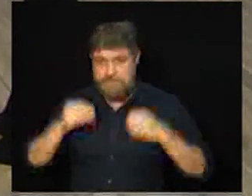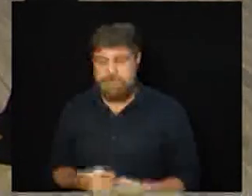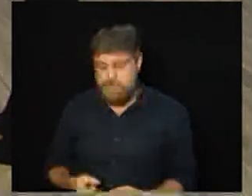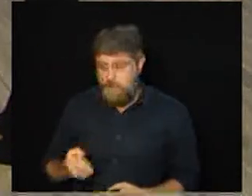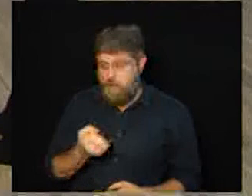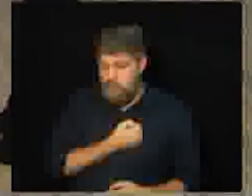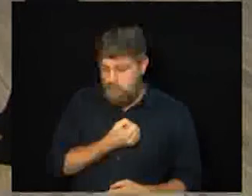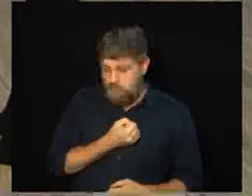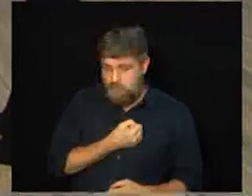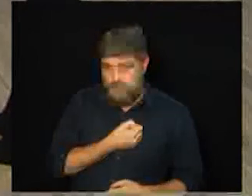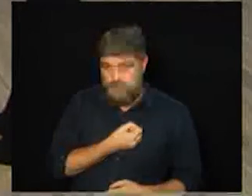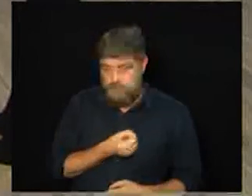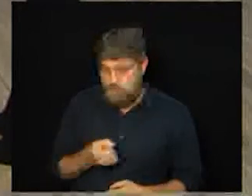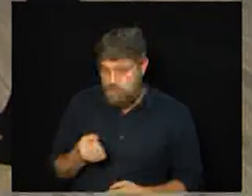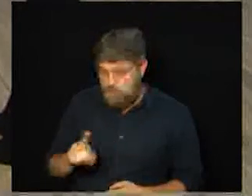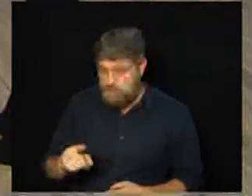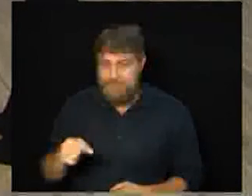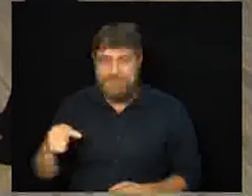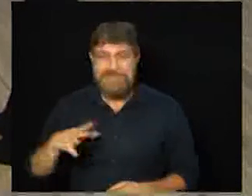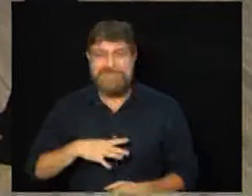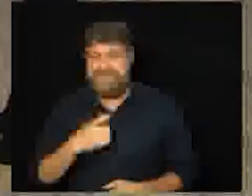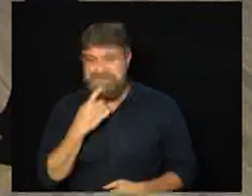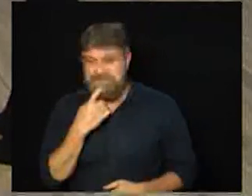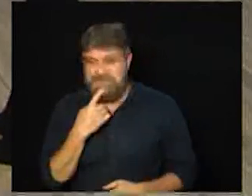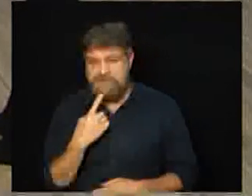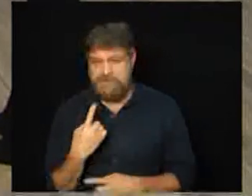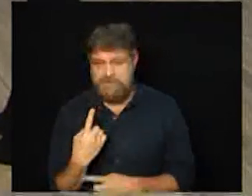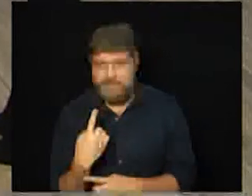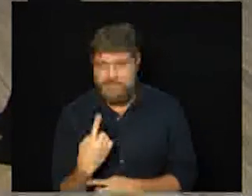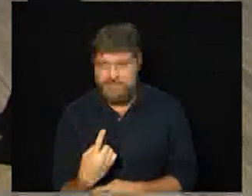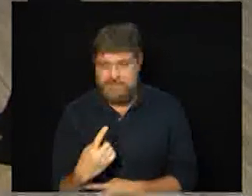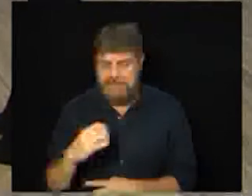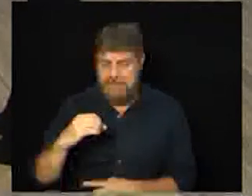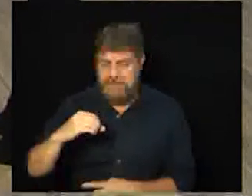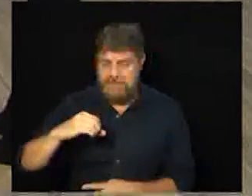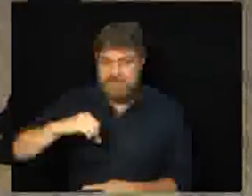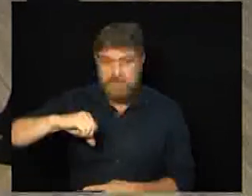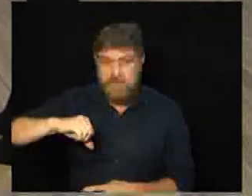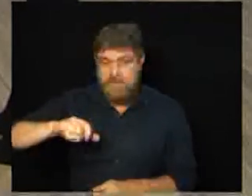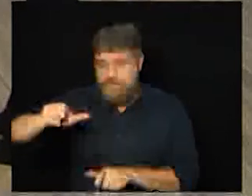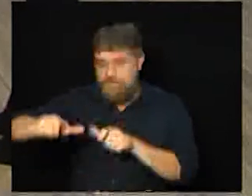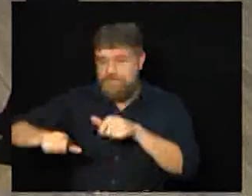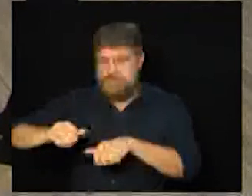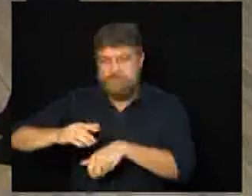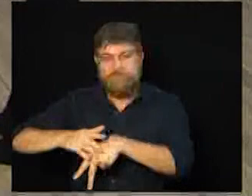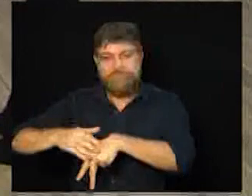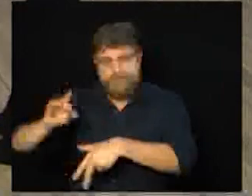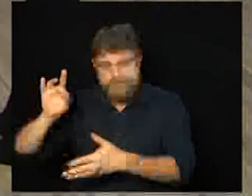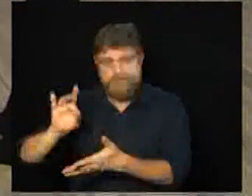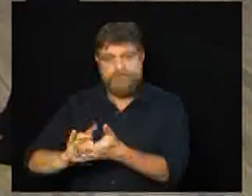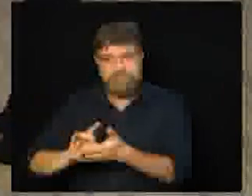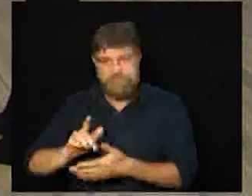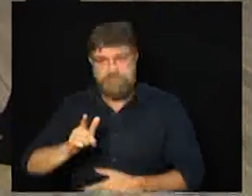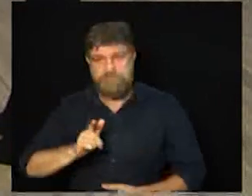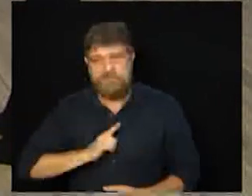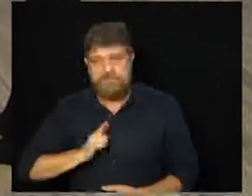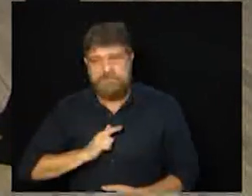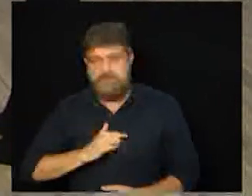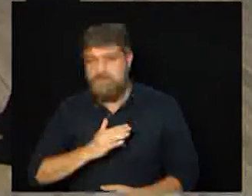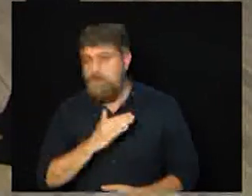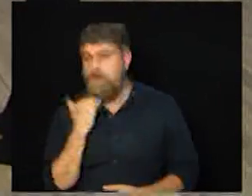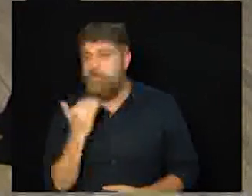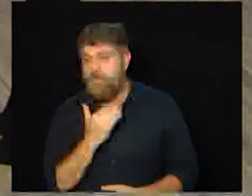última atualização na cidade de Campinas mas sim os casos foram confirmados nós temos